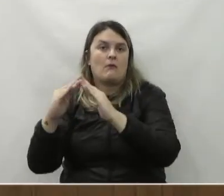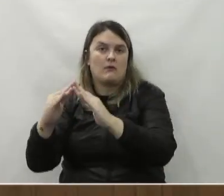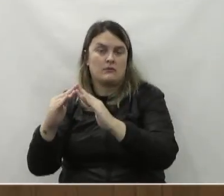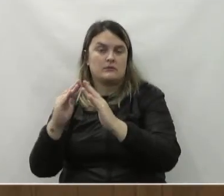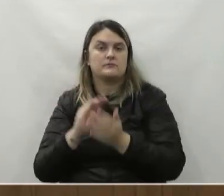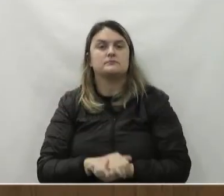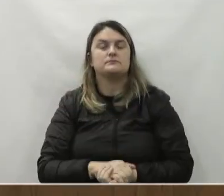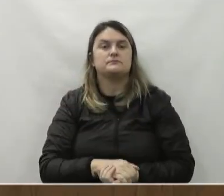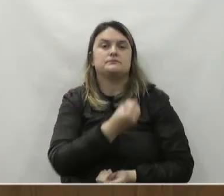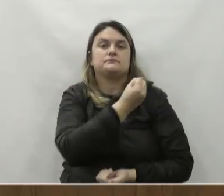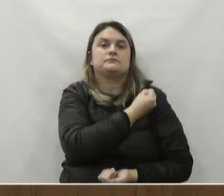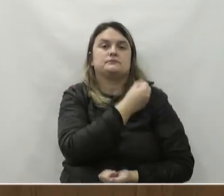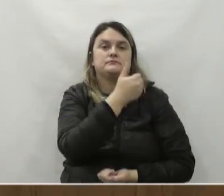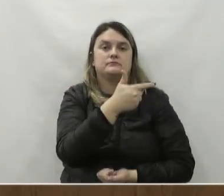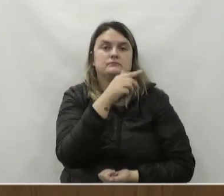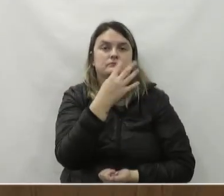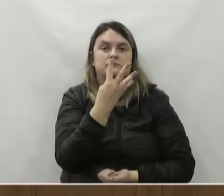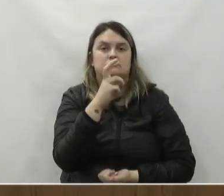Indicação número